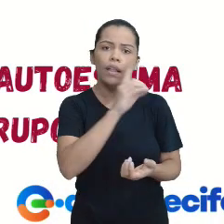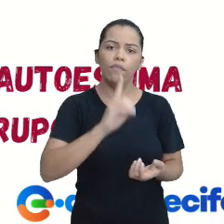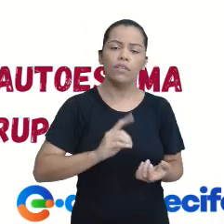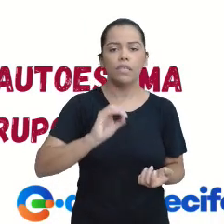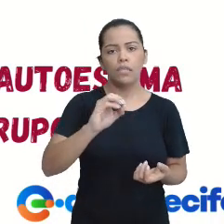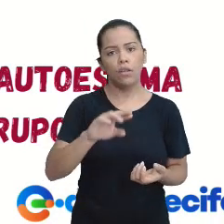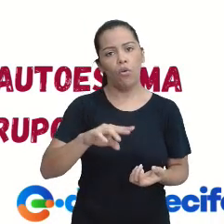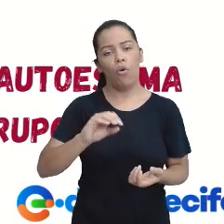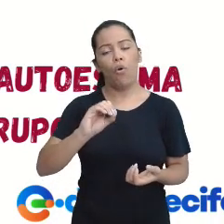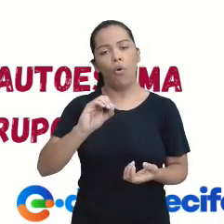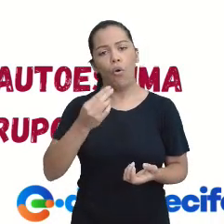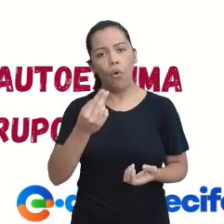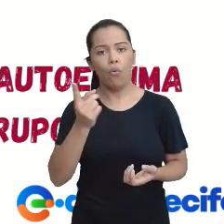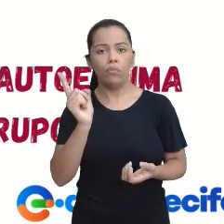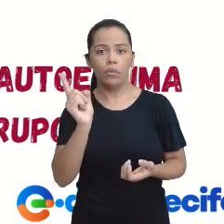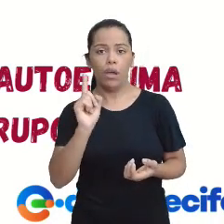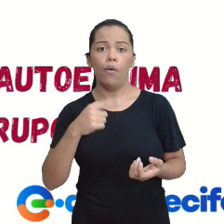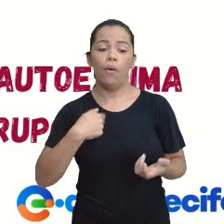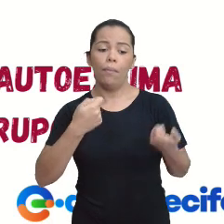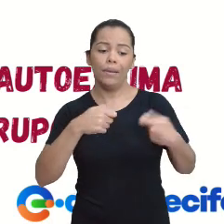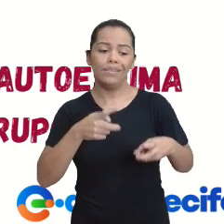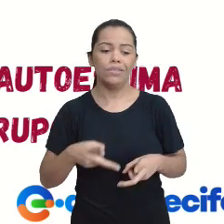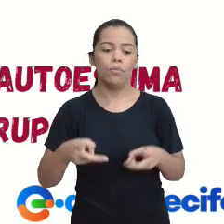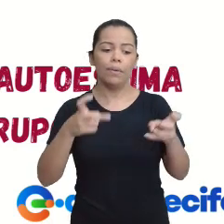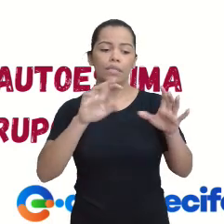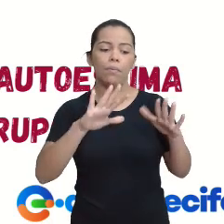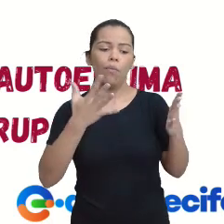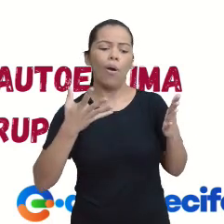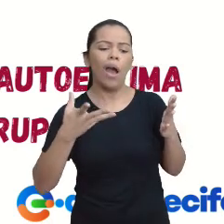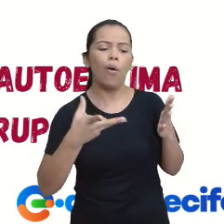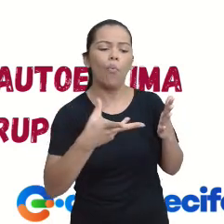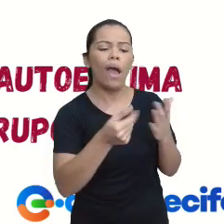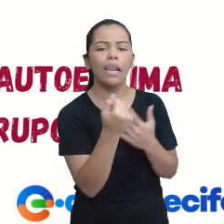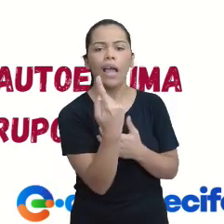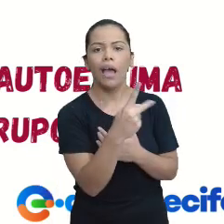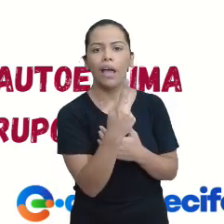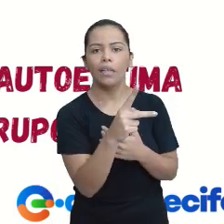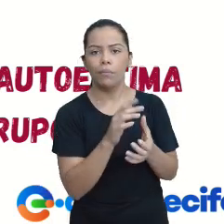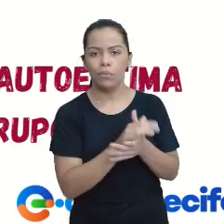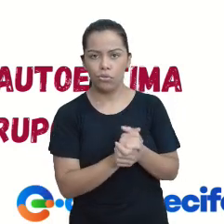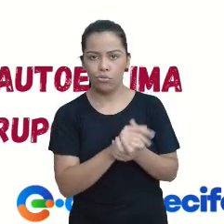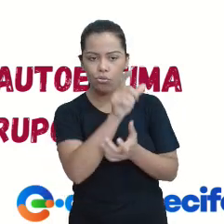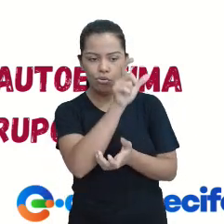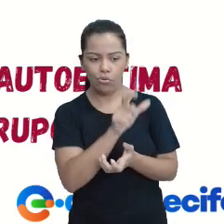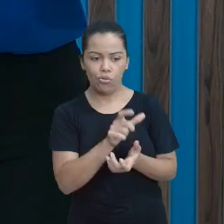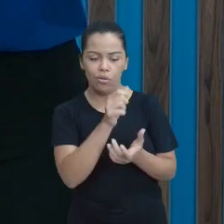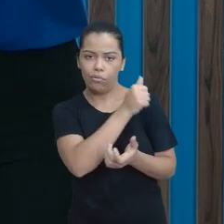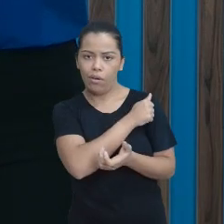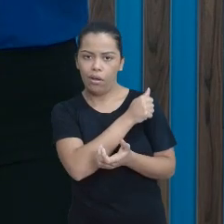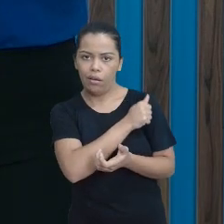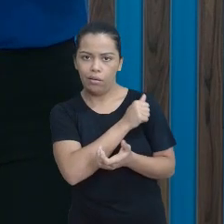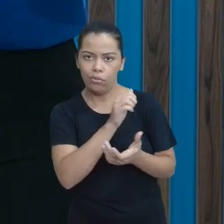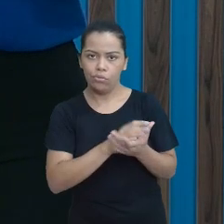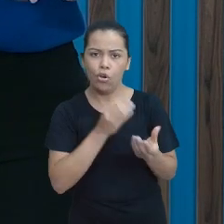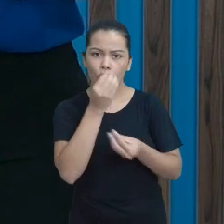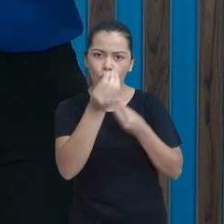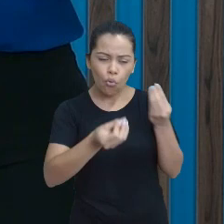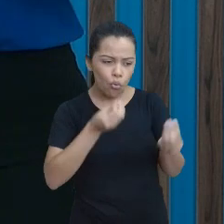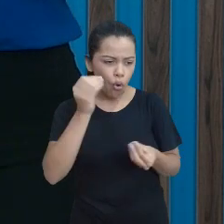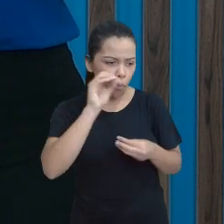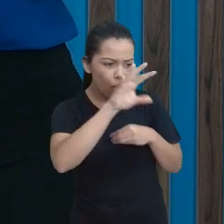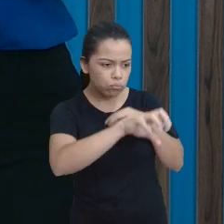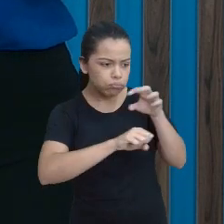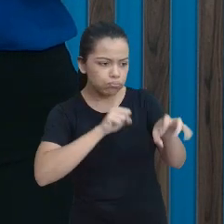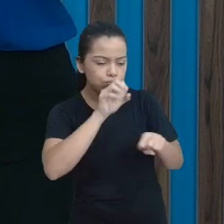a qualidade do outro, o que ele tem, o que é possível, né, como explorar, como transformar,